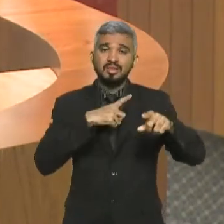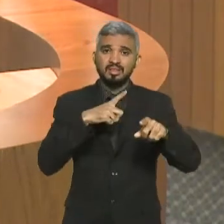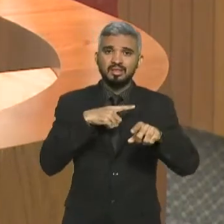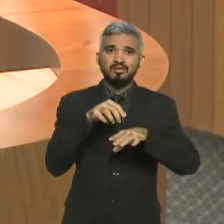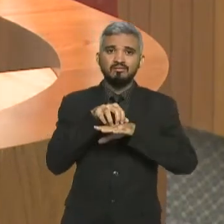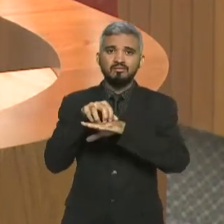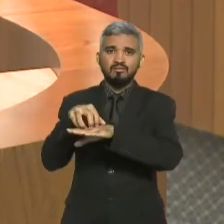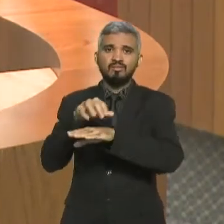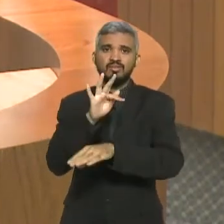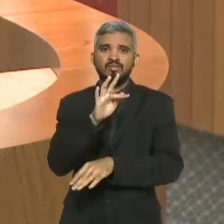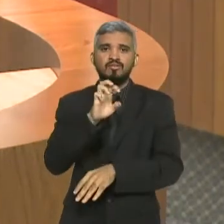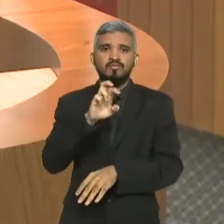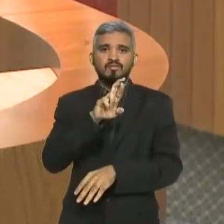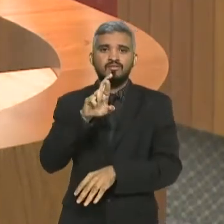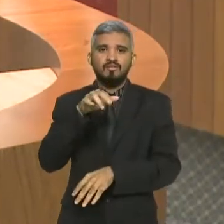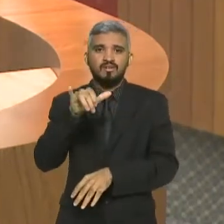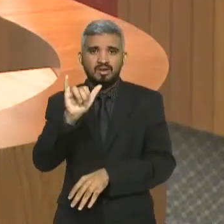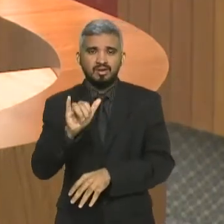lotes não tem ferry.